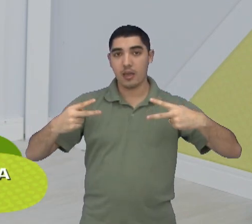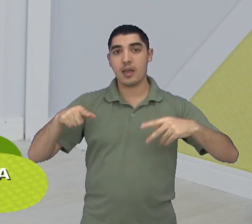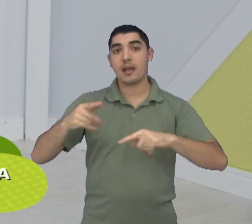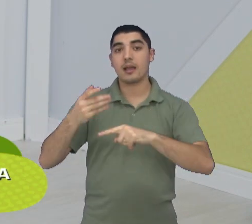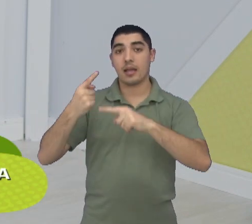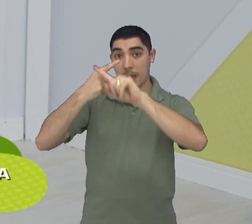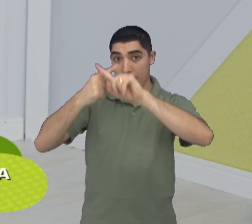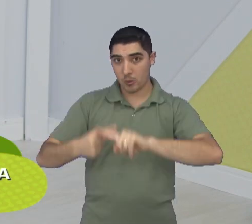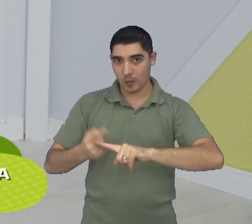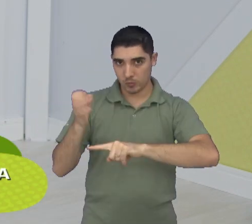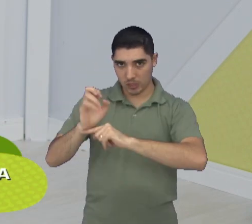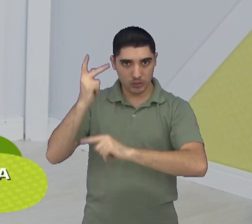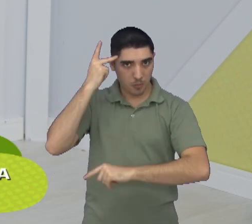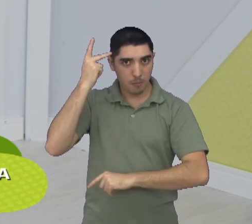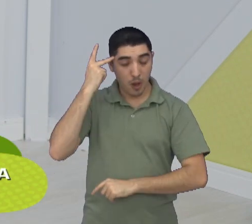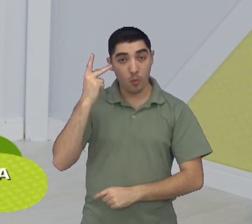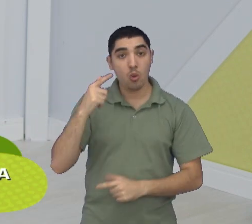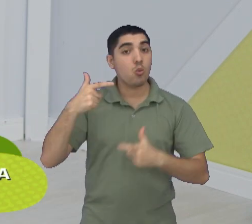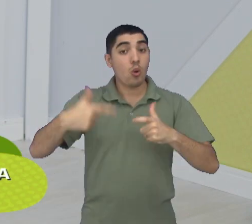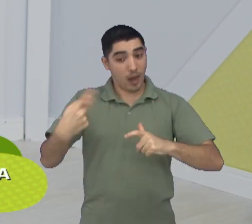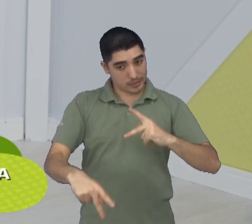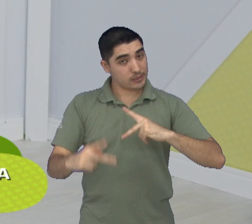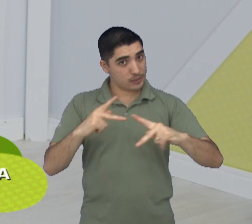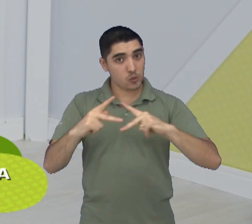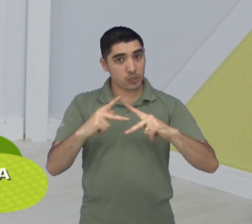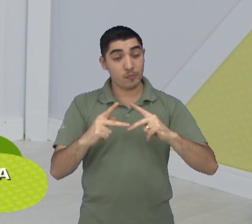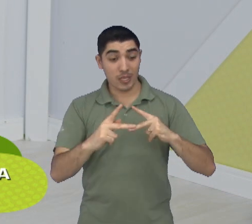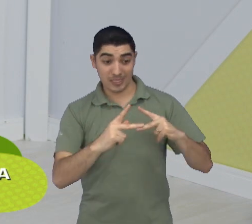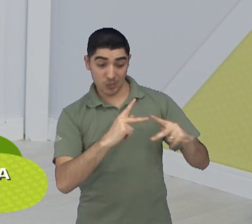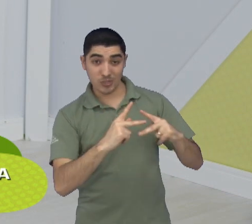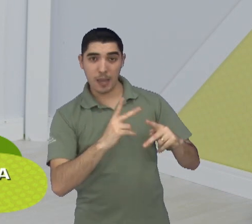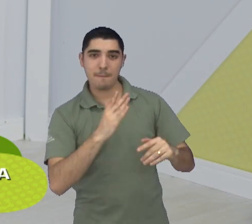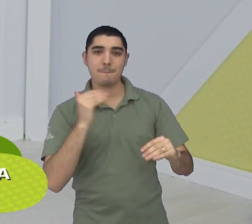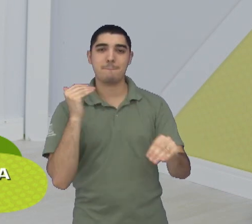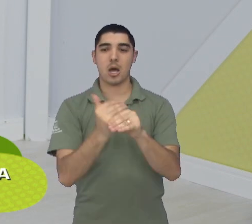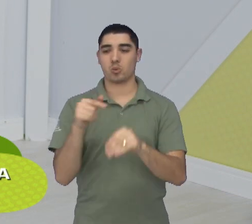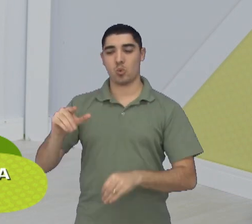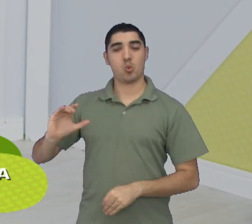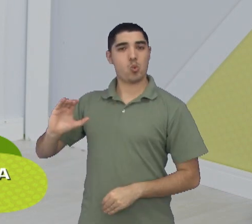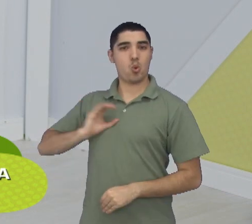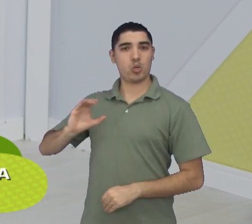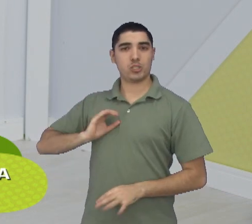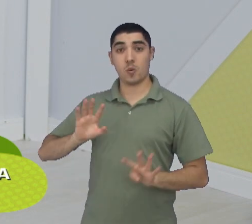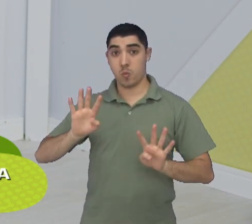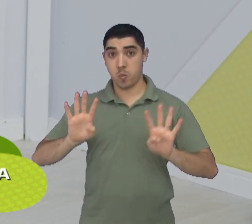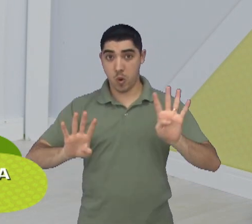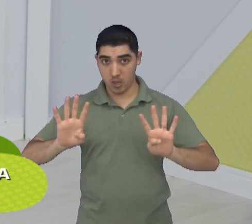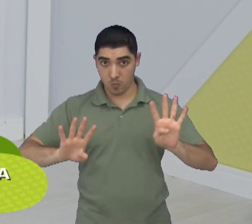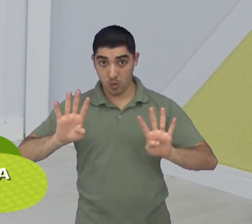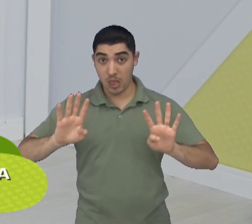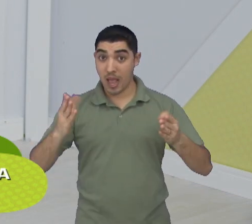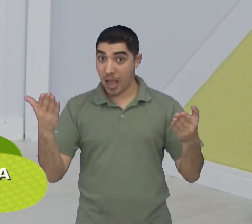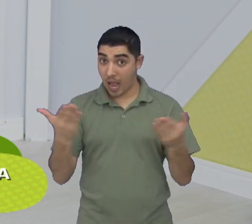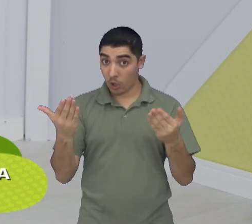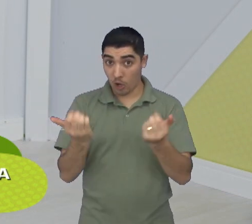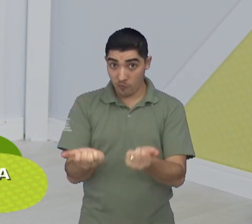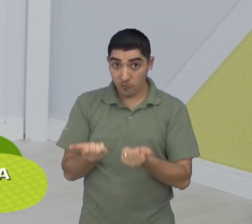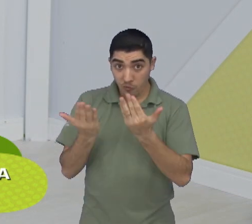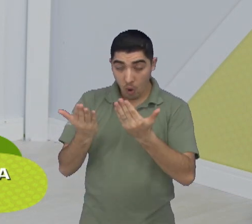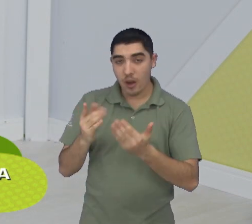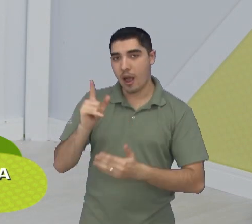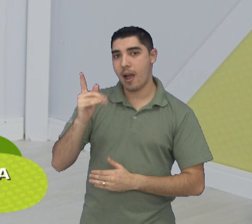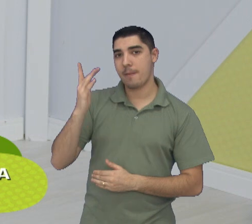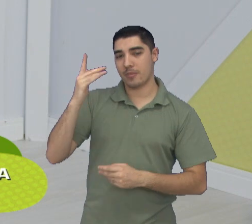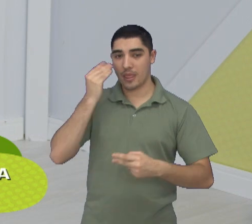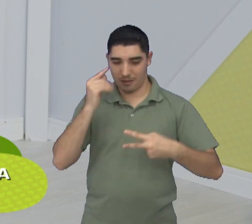da categoria. No Tênis Clube, os joseenses empataram com o Corinthians em 4-4. O jogo da volta acontece amanhã no